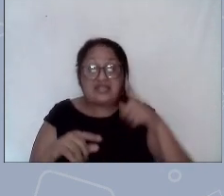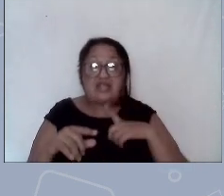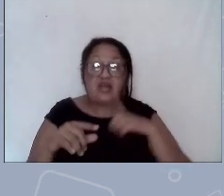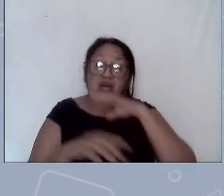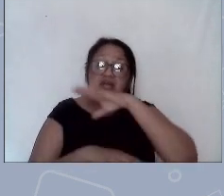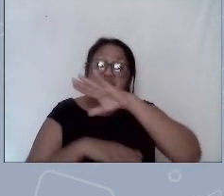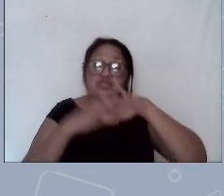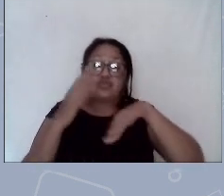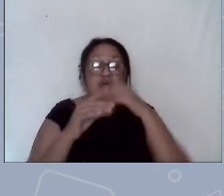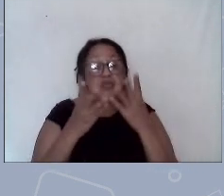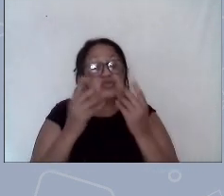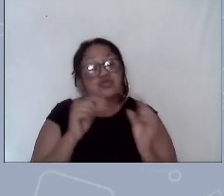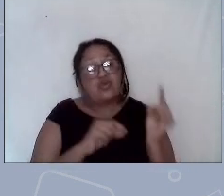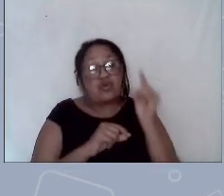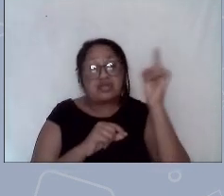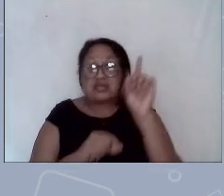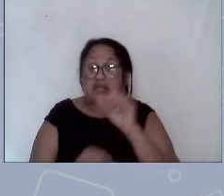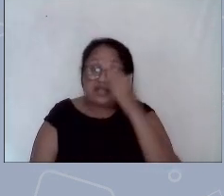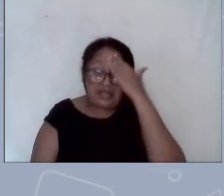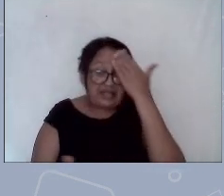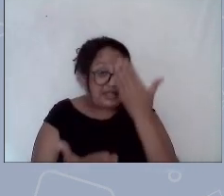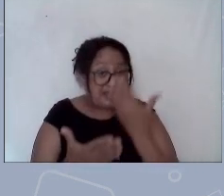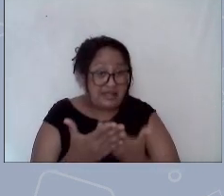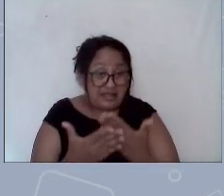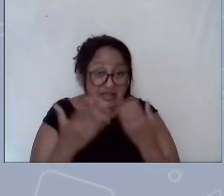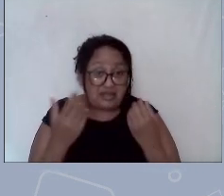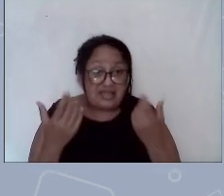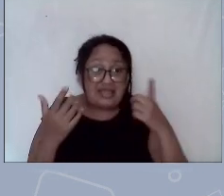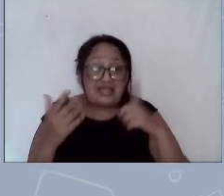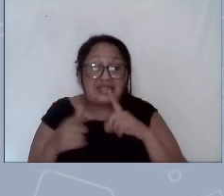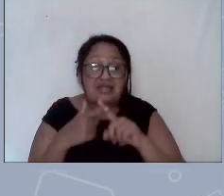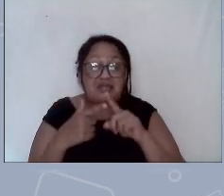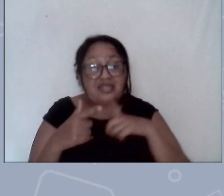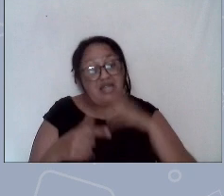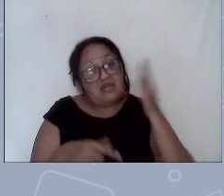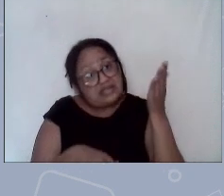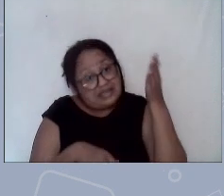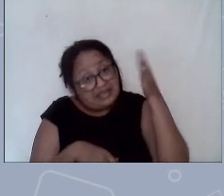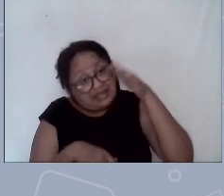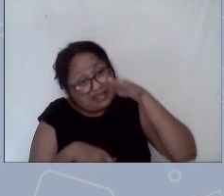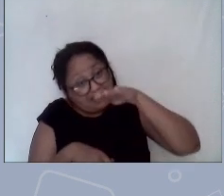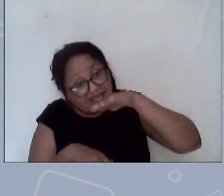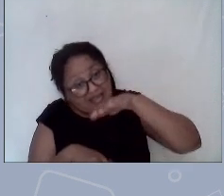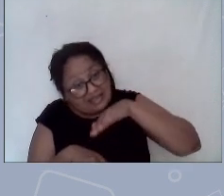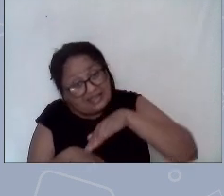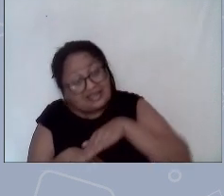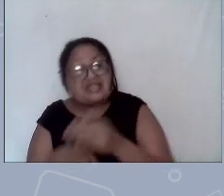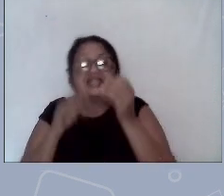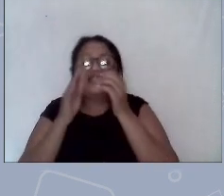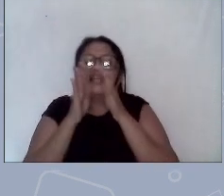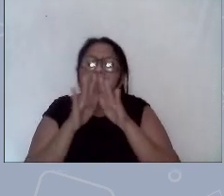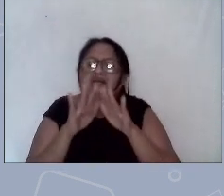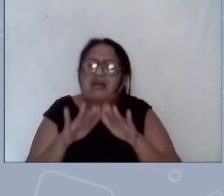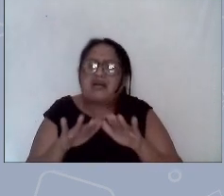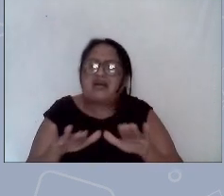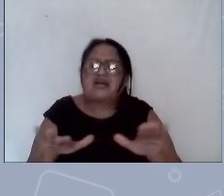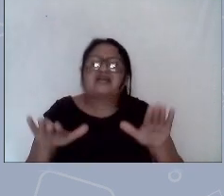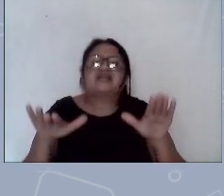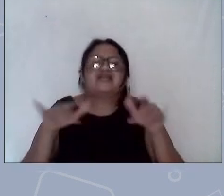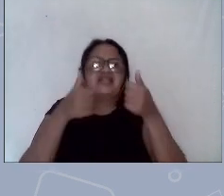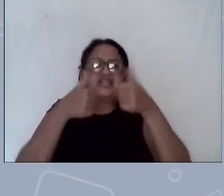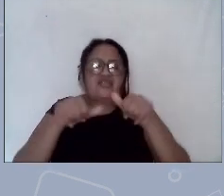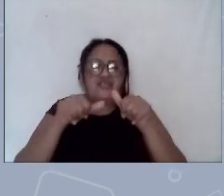longa não acredito que seja isso que a gente está vendo uma vez que a gente tem uma declividade suave e que fica na borda de uma bacia